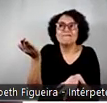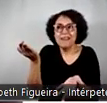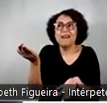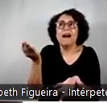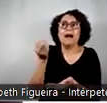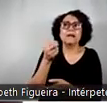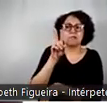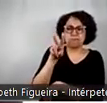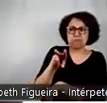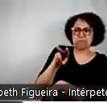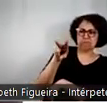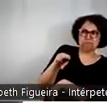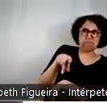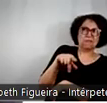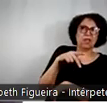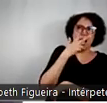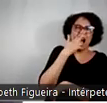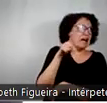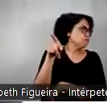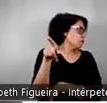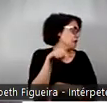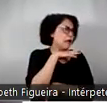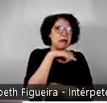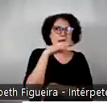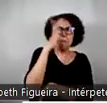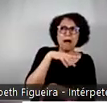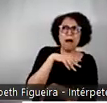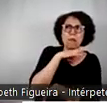porque ela cometeu algum crime. Então, sempre essa palavra